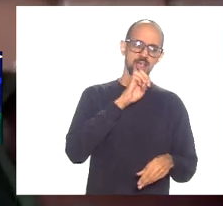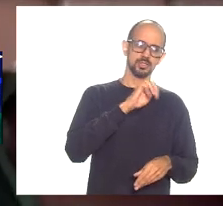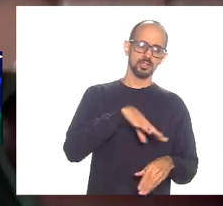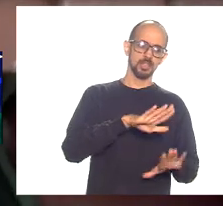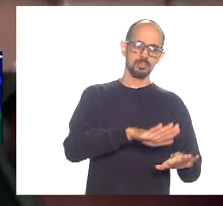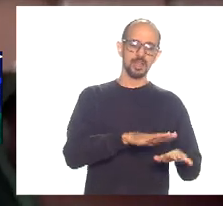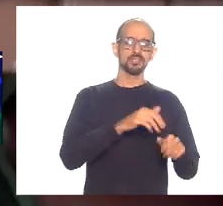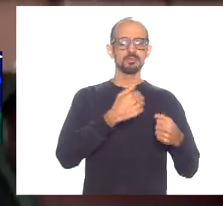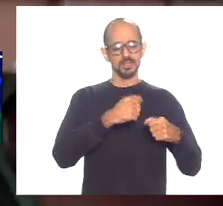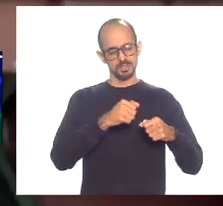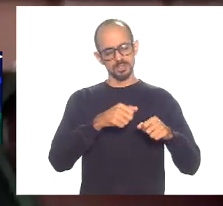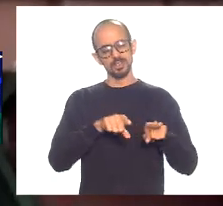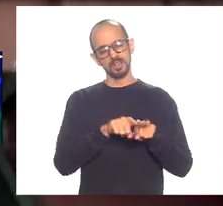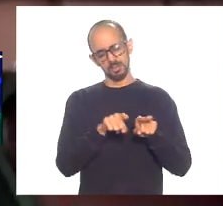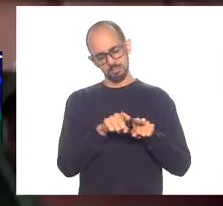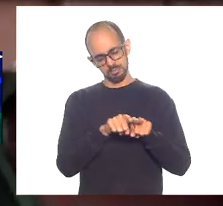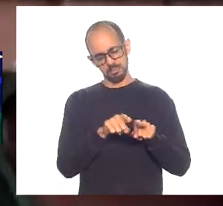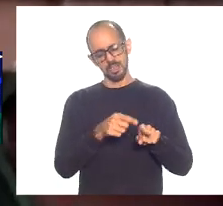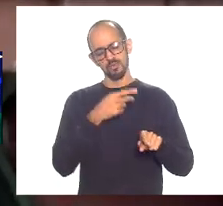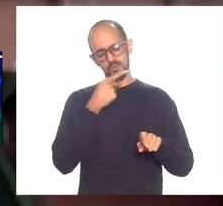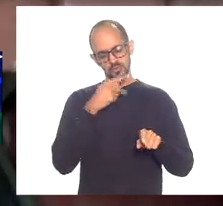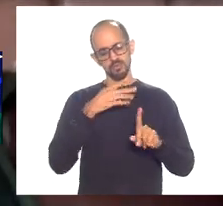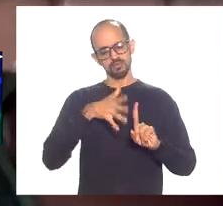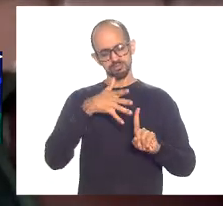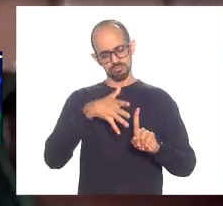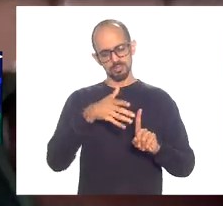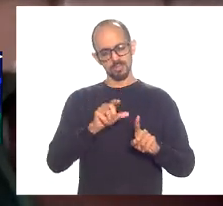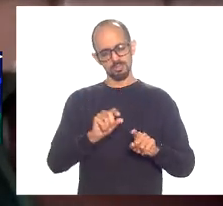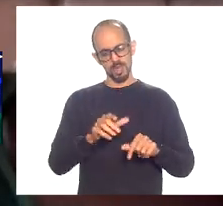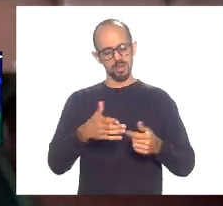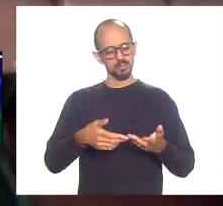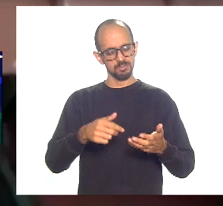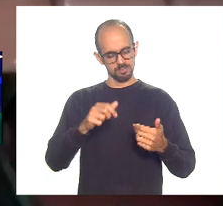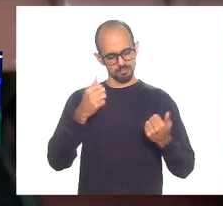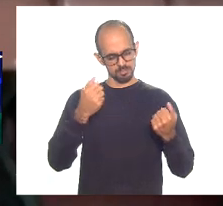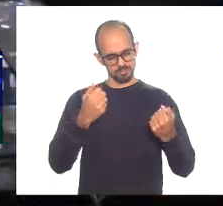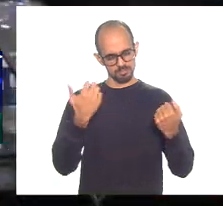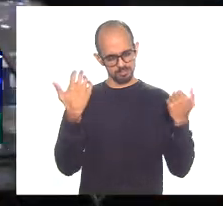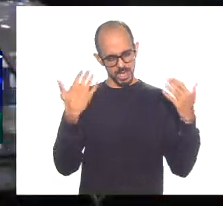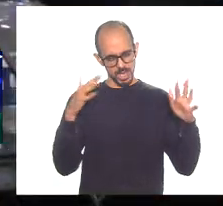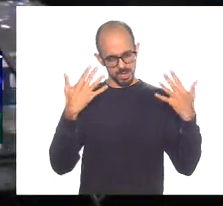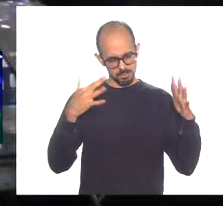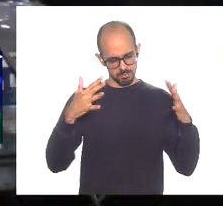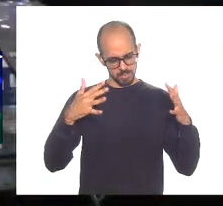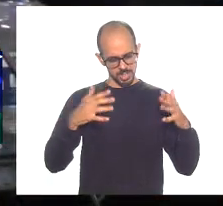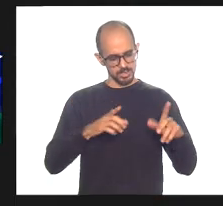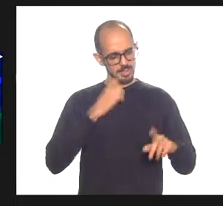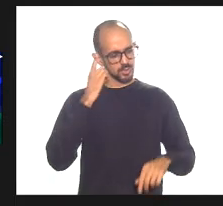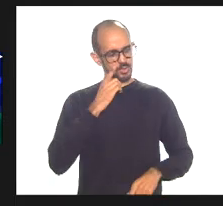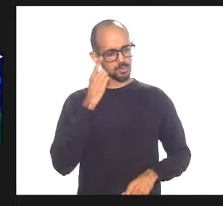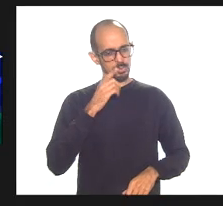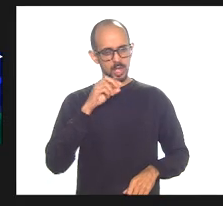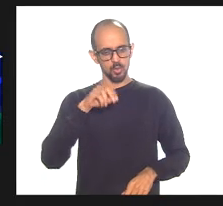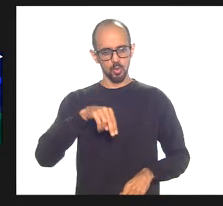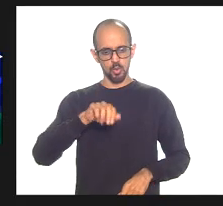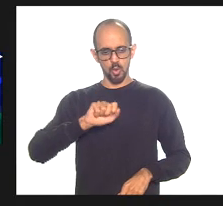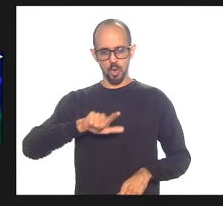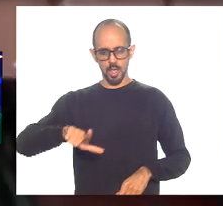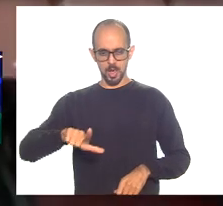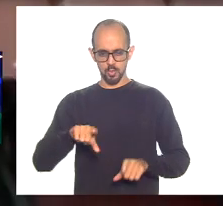a esse corregedor substituto Rodrigo Bacelar e parabens ao Deputado Noel